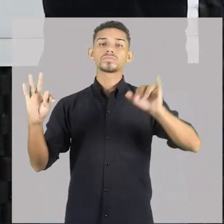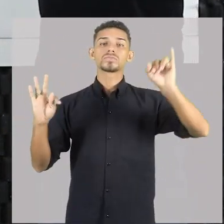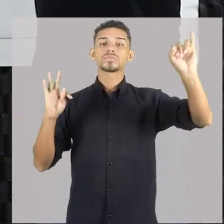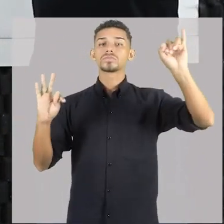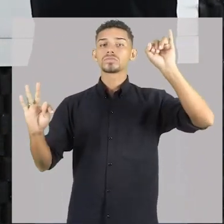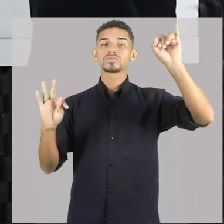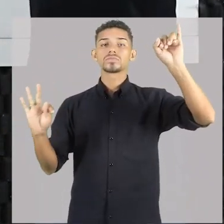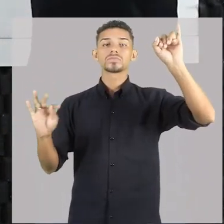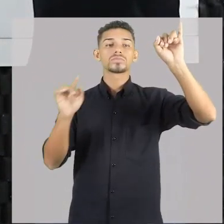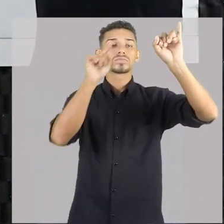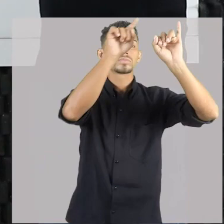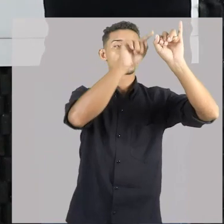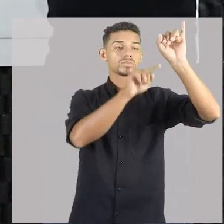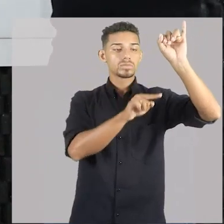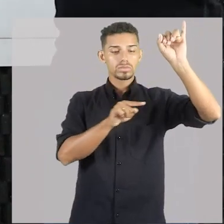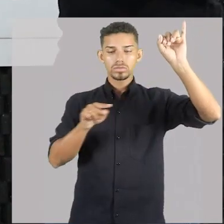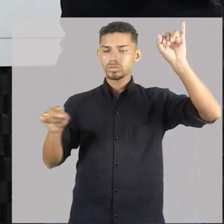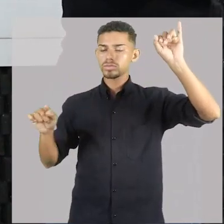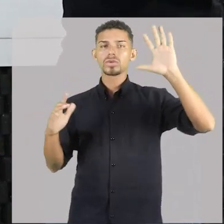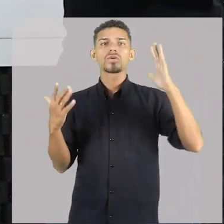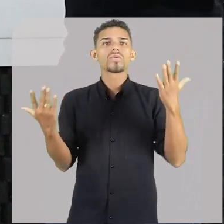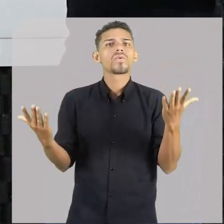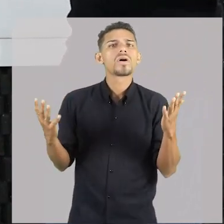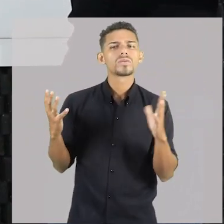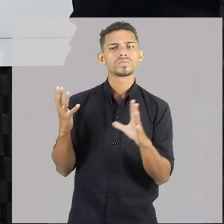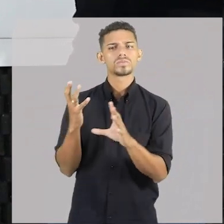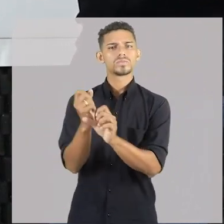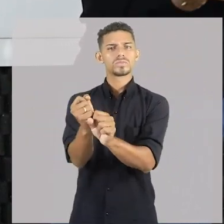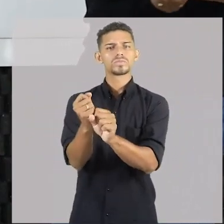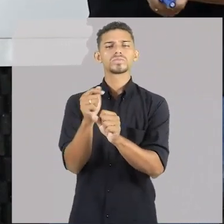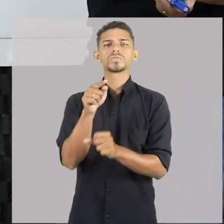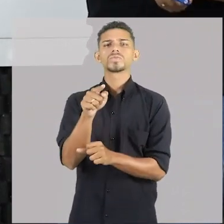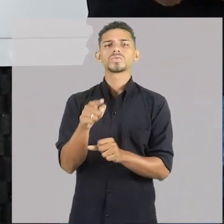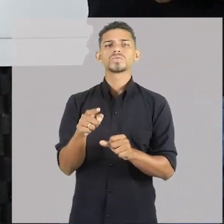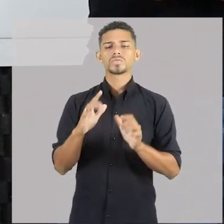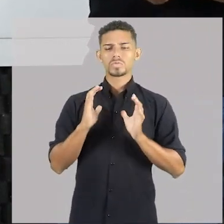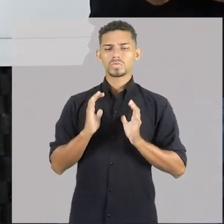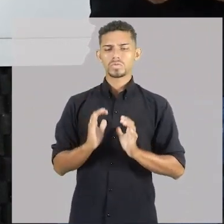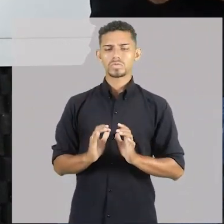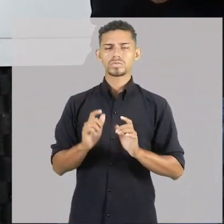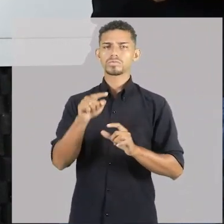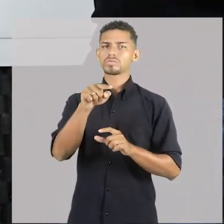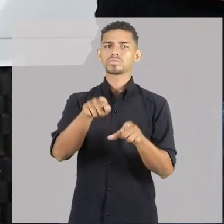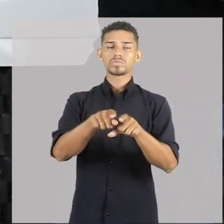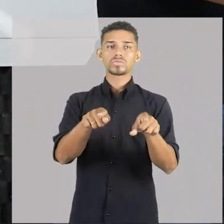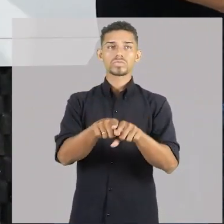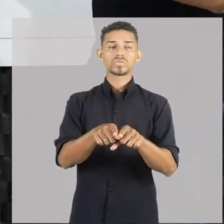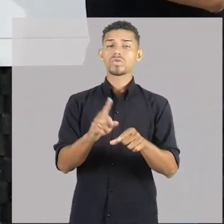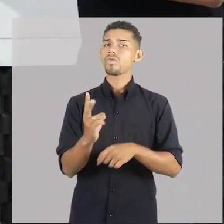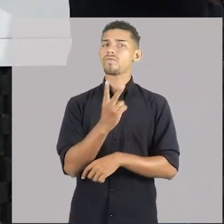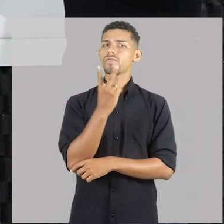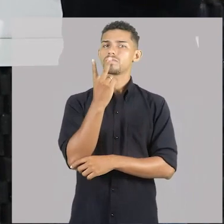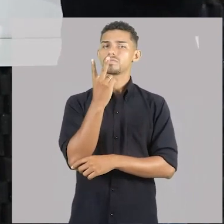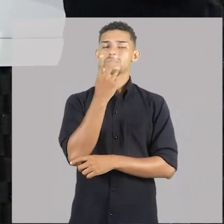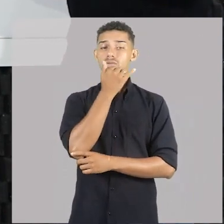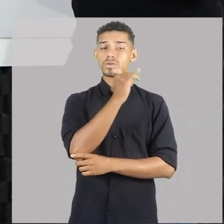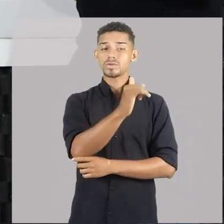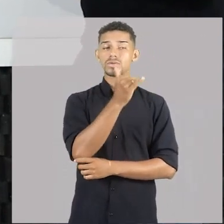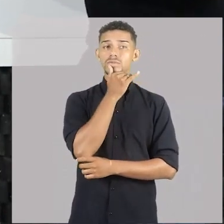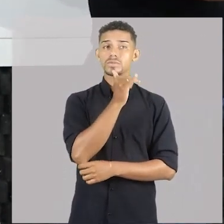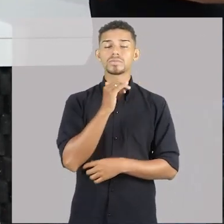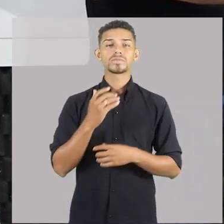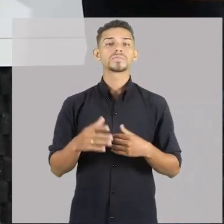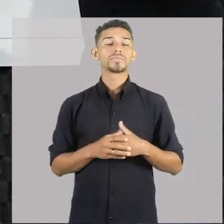o comportamento dos valores da corrente à proporção que o tempo passou. Tá? Ele traz isso para a